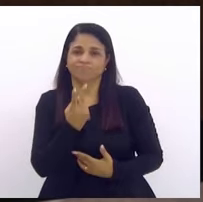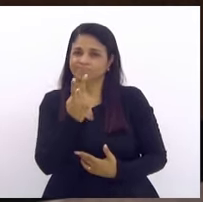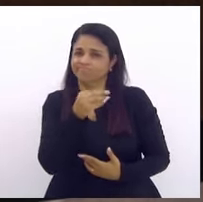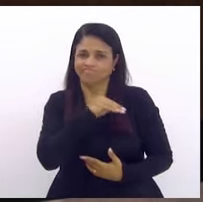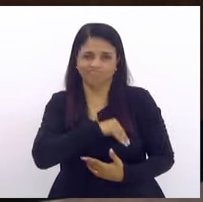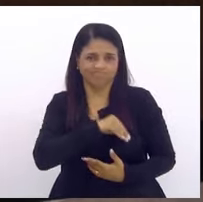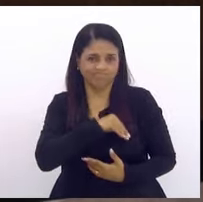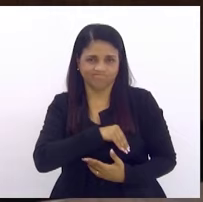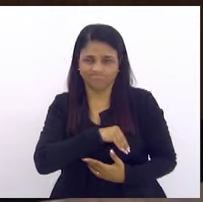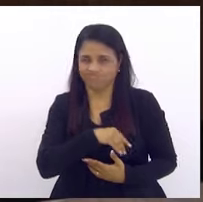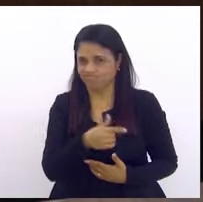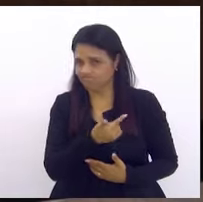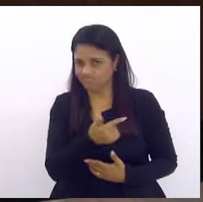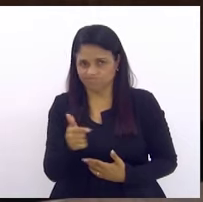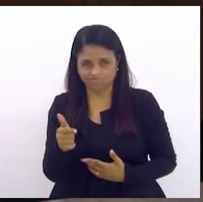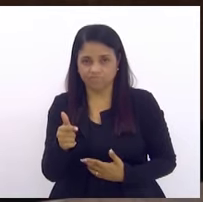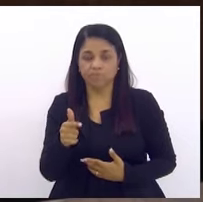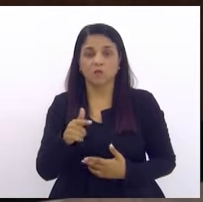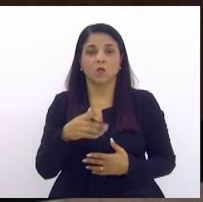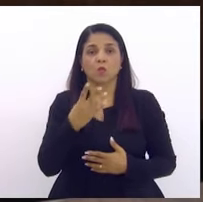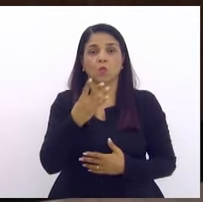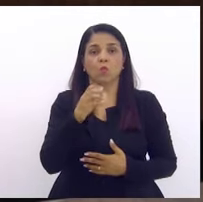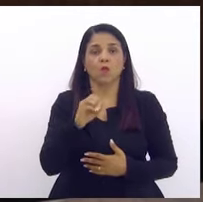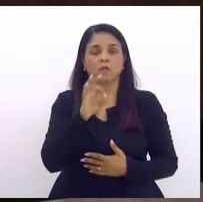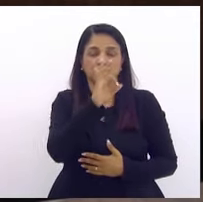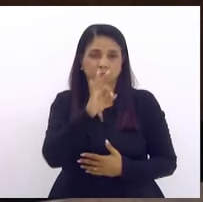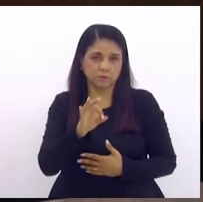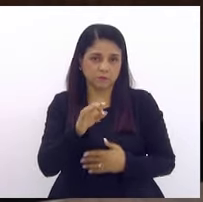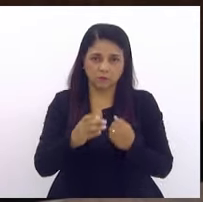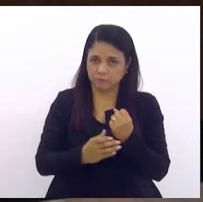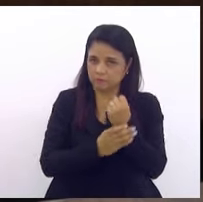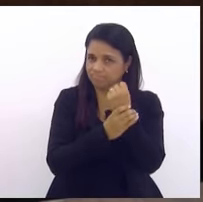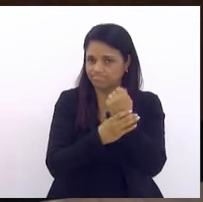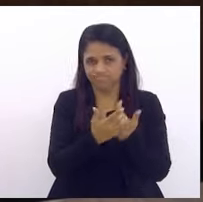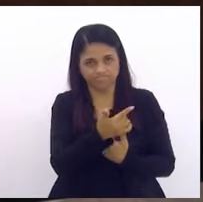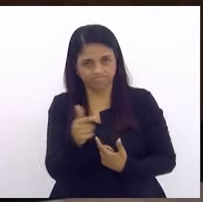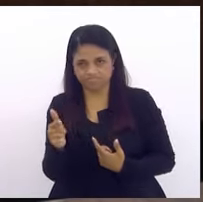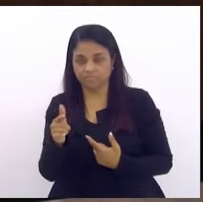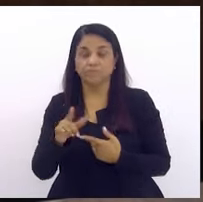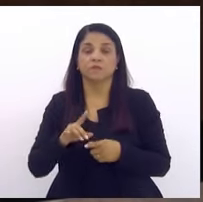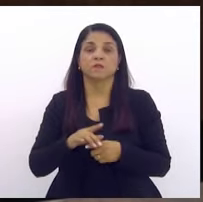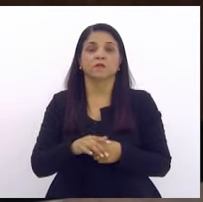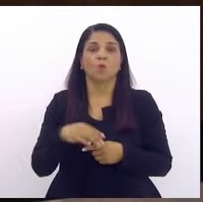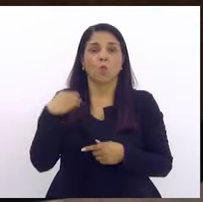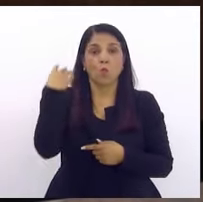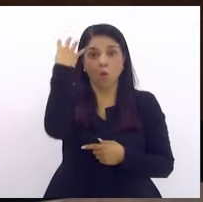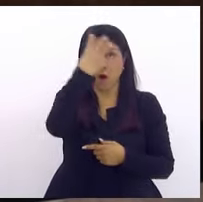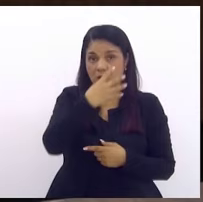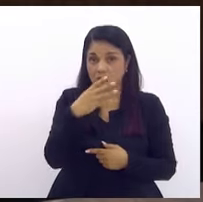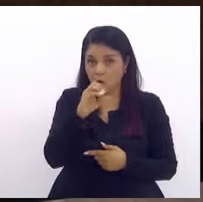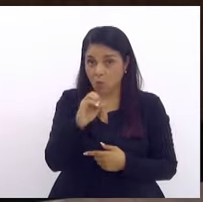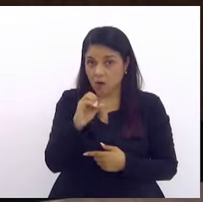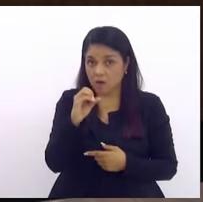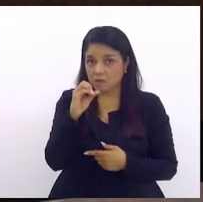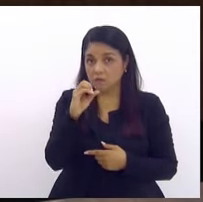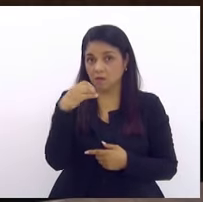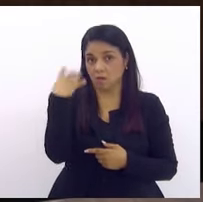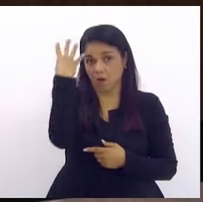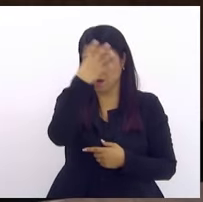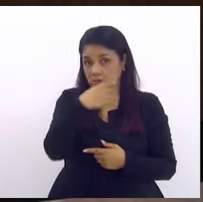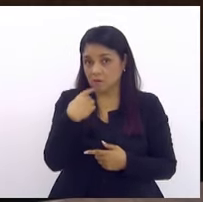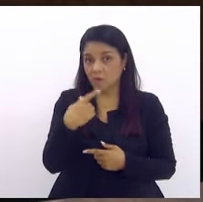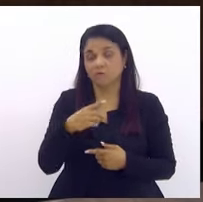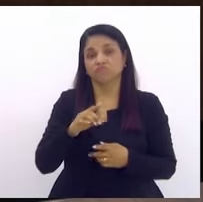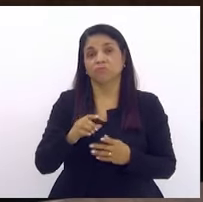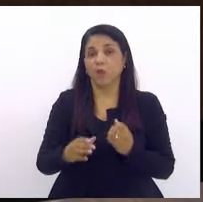2 salários mínimos, não tivemos garantidos 40% por ter 40 horas. O que foi garantido foi as 30 horas do nosso